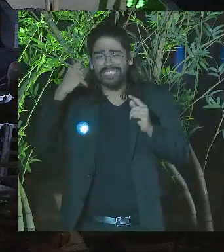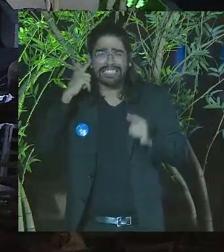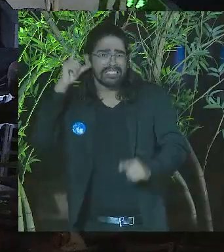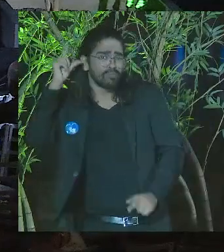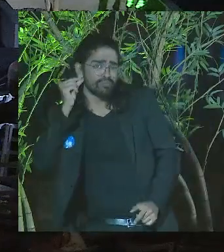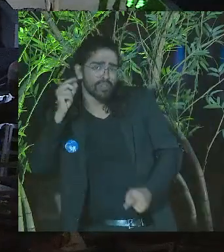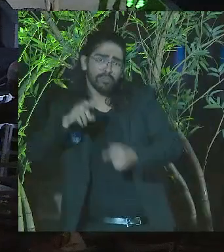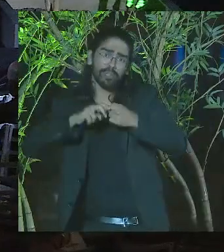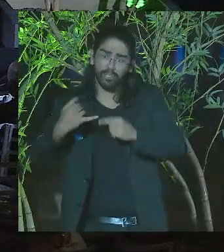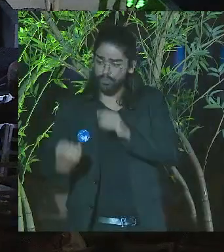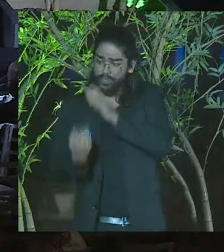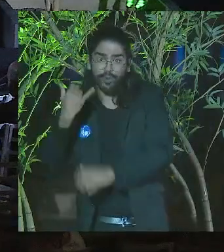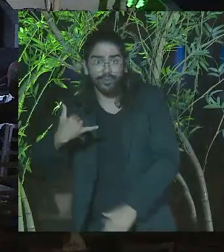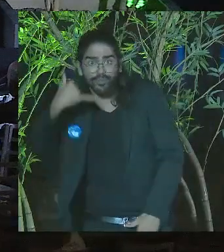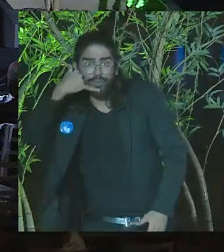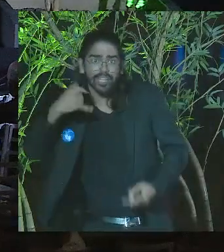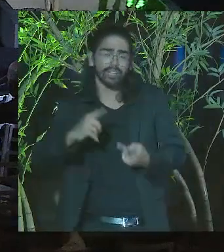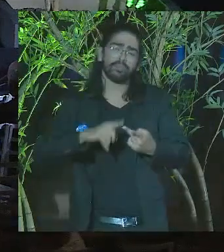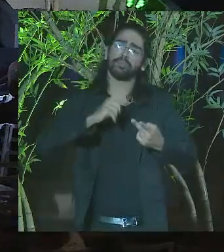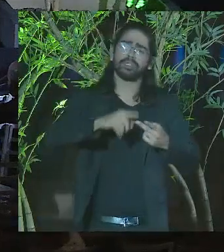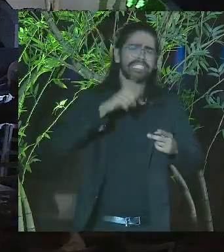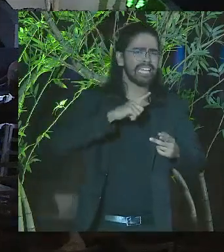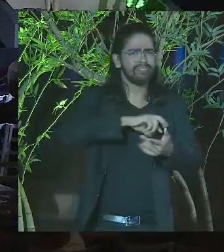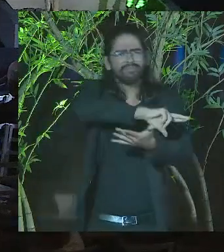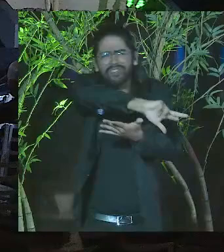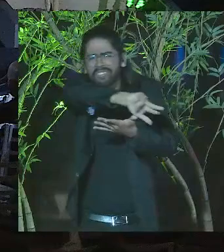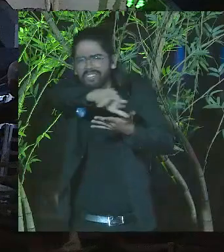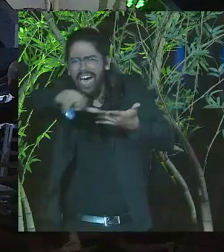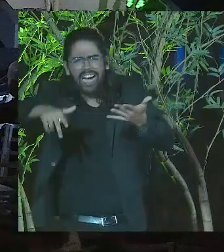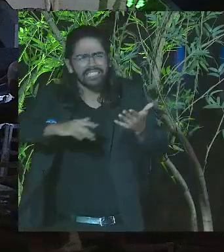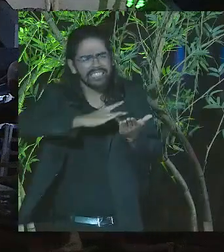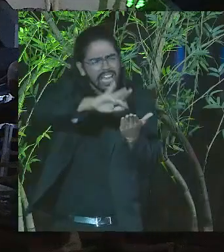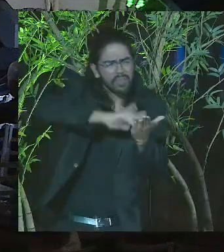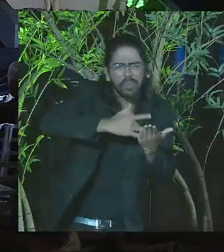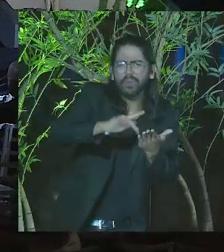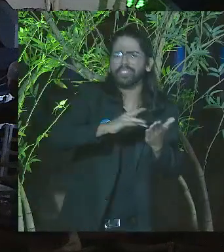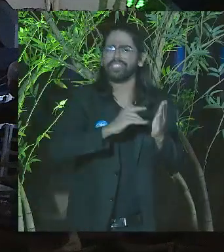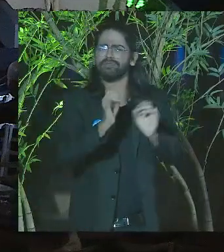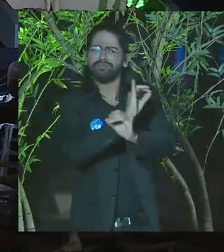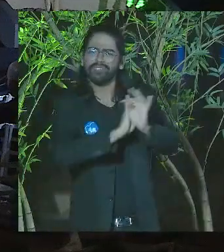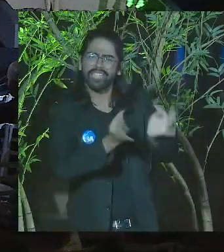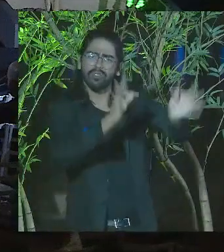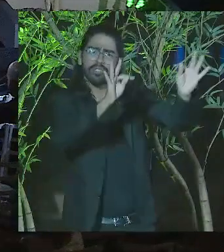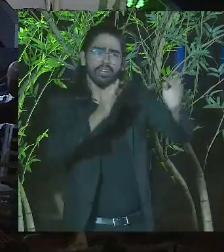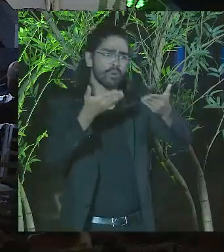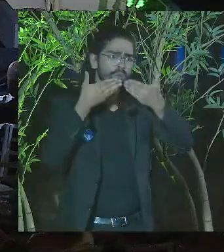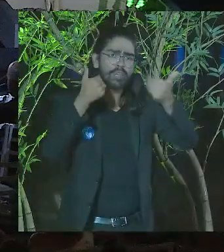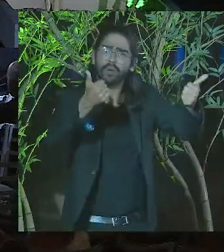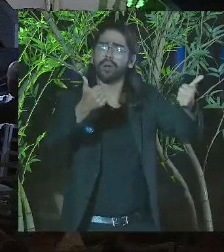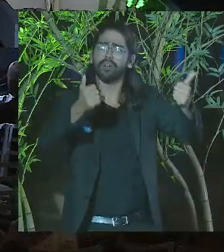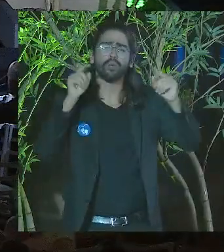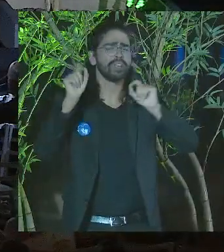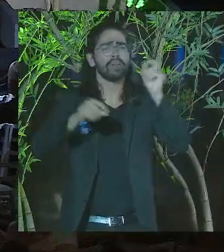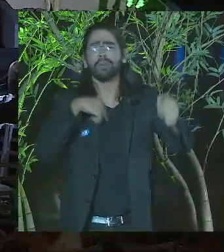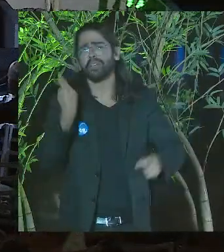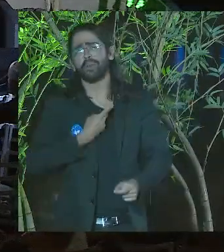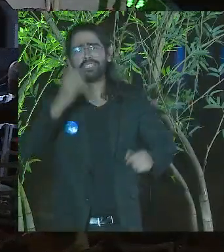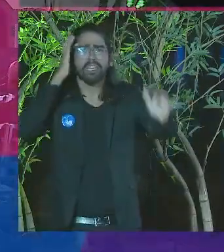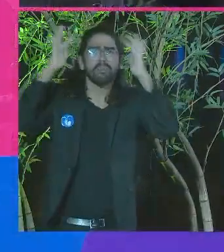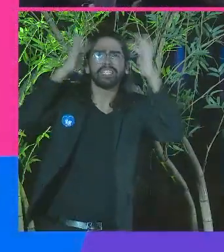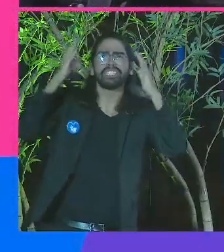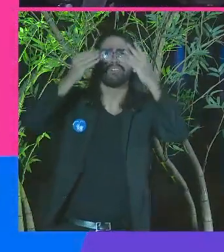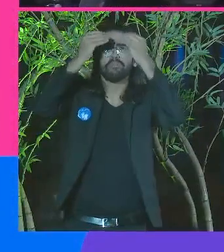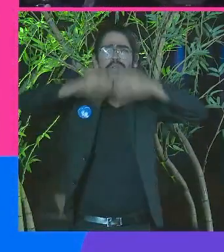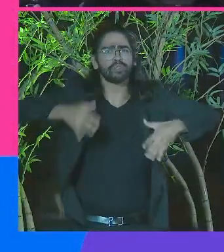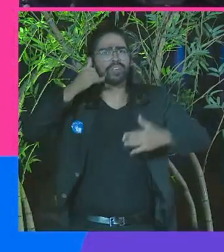também por isso. A gente tem muitas soluções que precisa dessa diversidade presente para a gente não continuar com essa crise de imaginação.